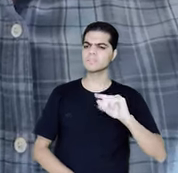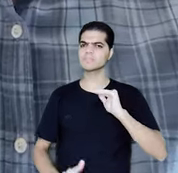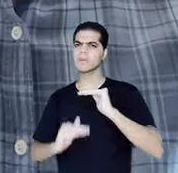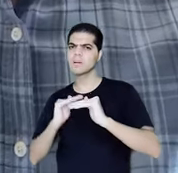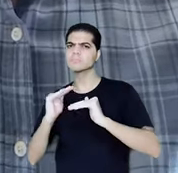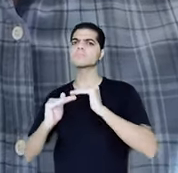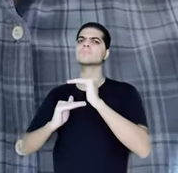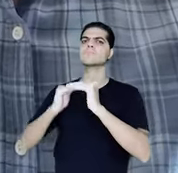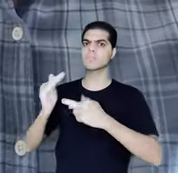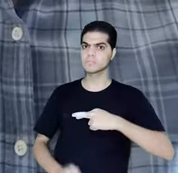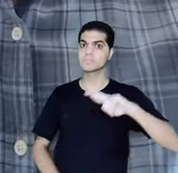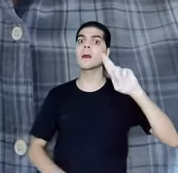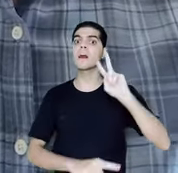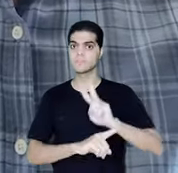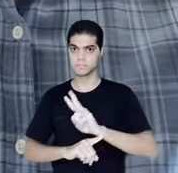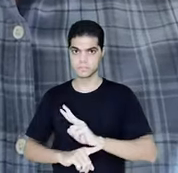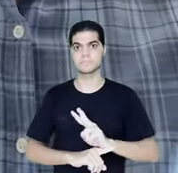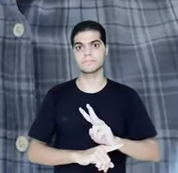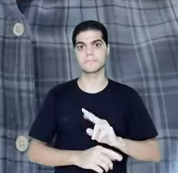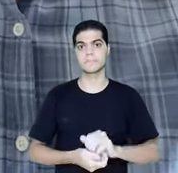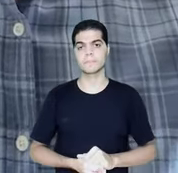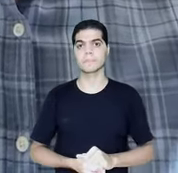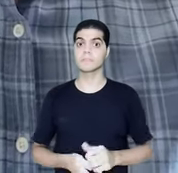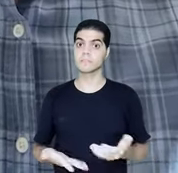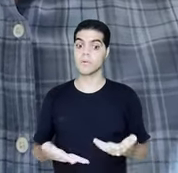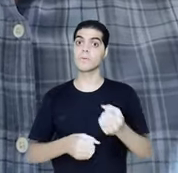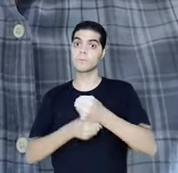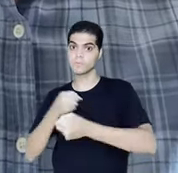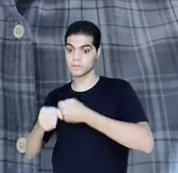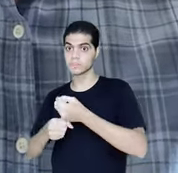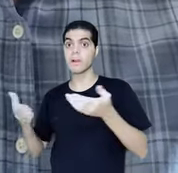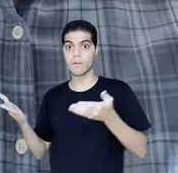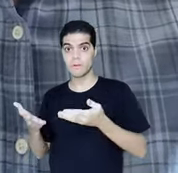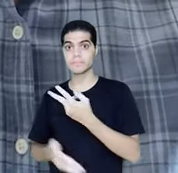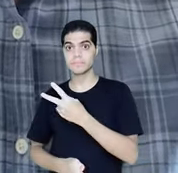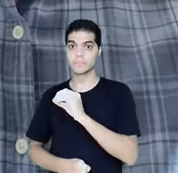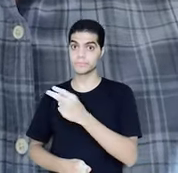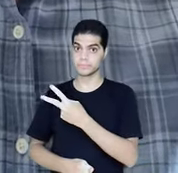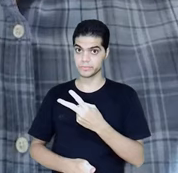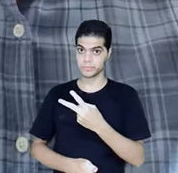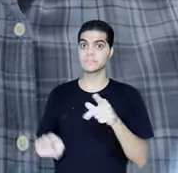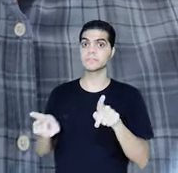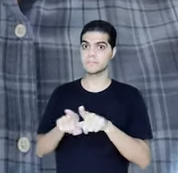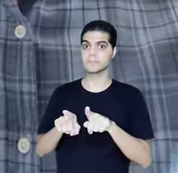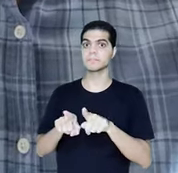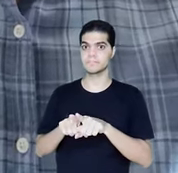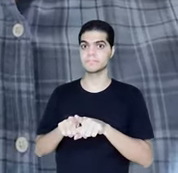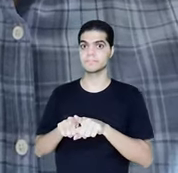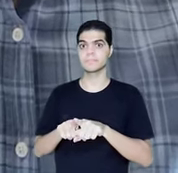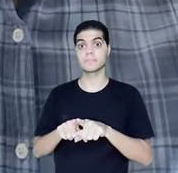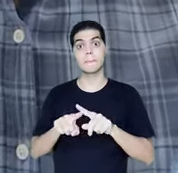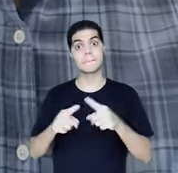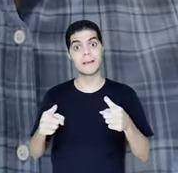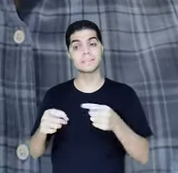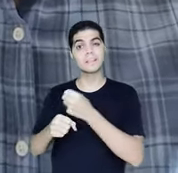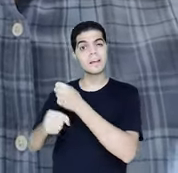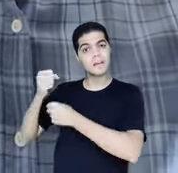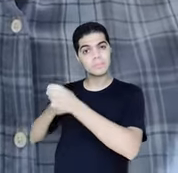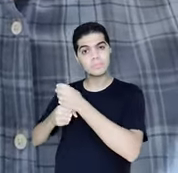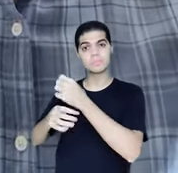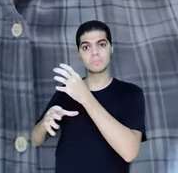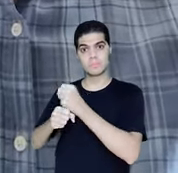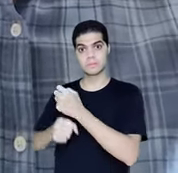sob o avanço do confessionalismo. Em 2022 também. Só que no primeiro